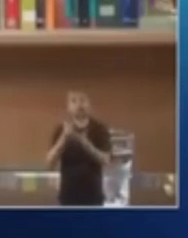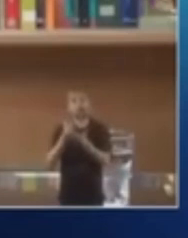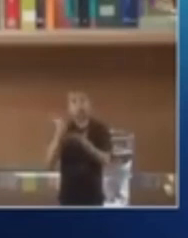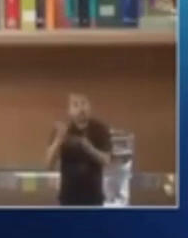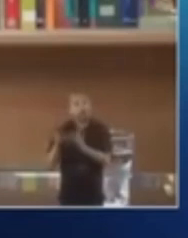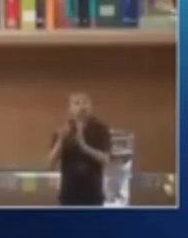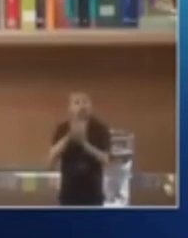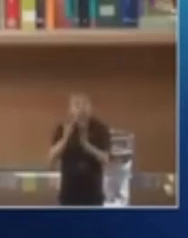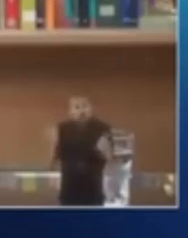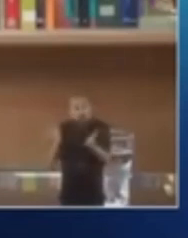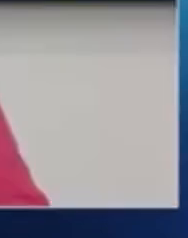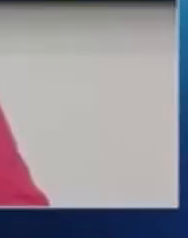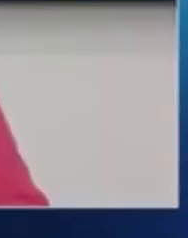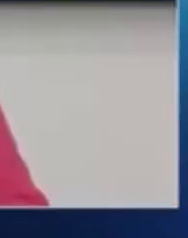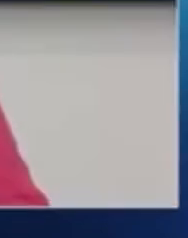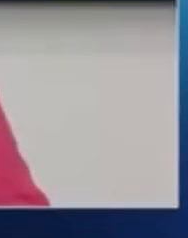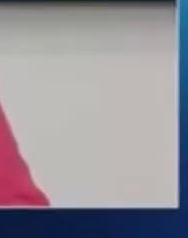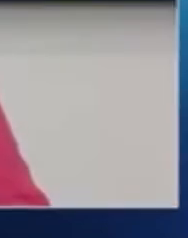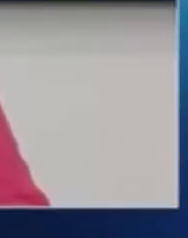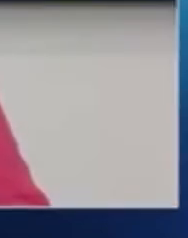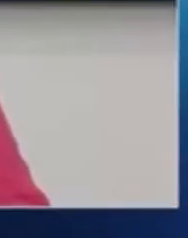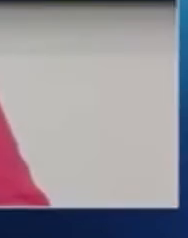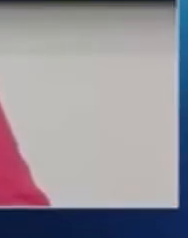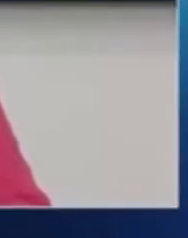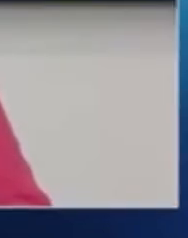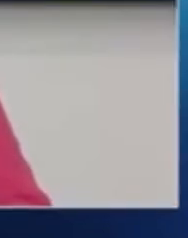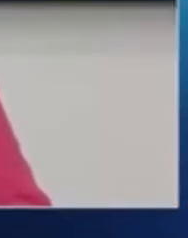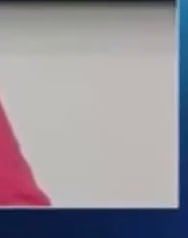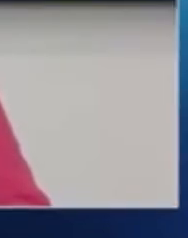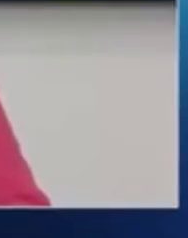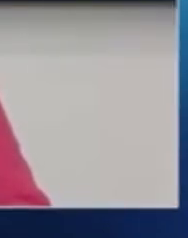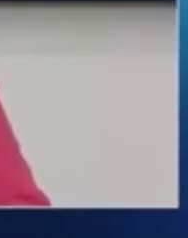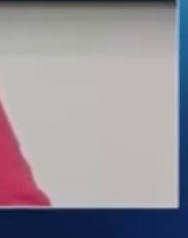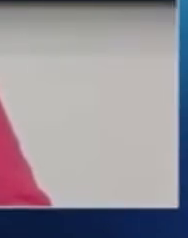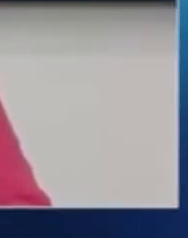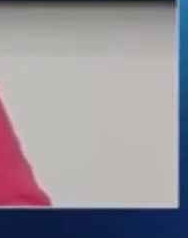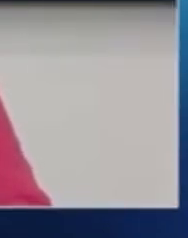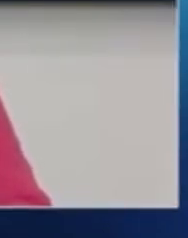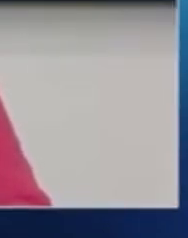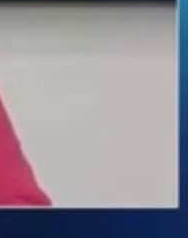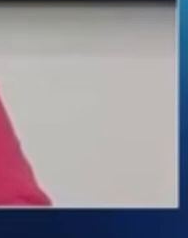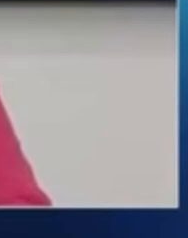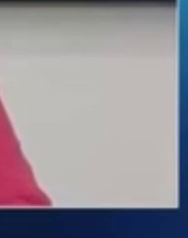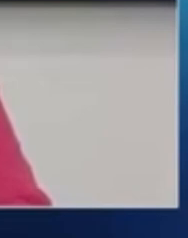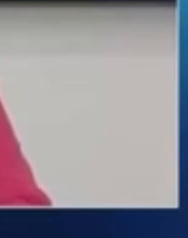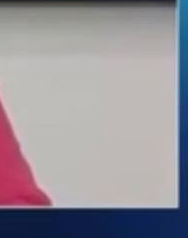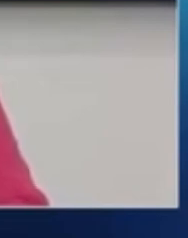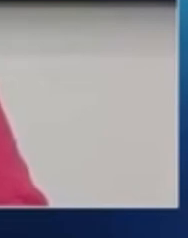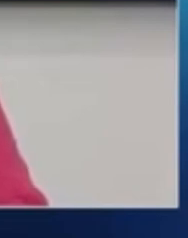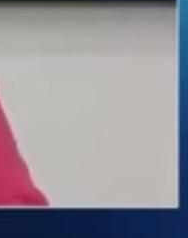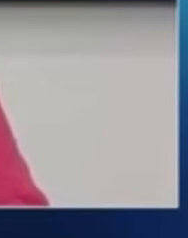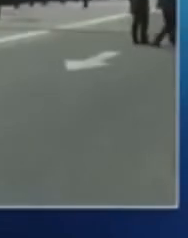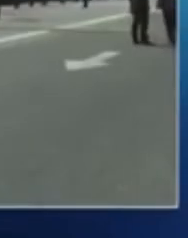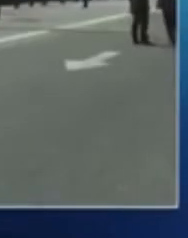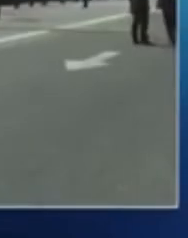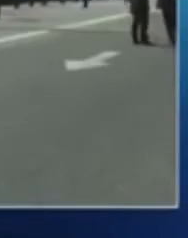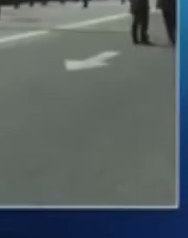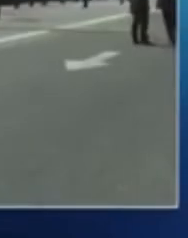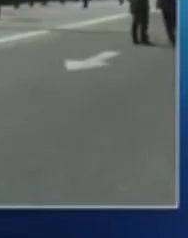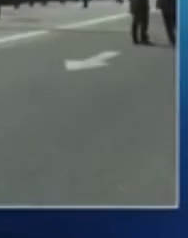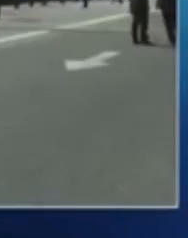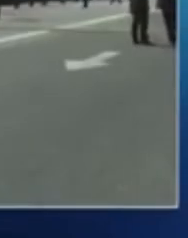décadas e décadas aí dos dos governos argentinos eh Então existe um cenário de muito combate e possivelmente